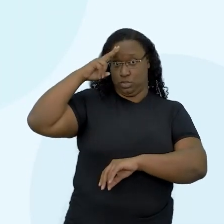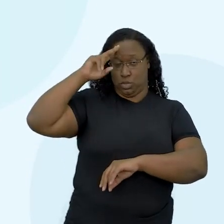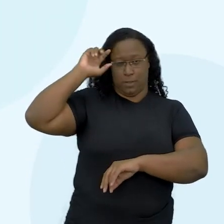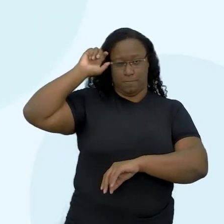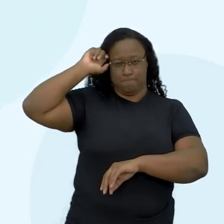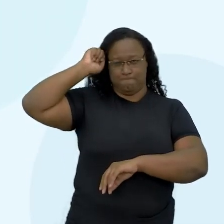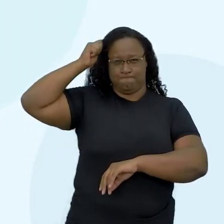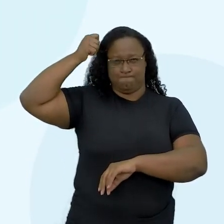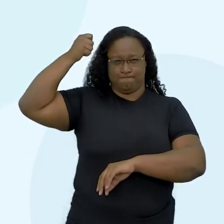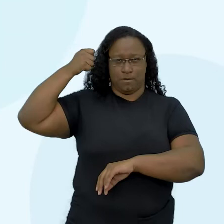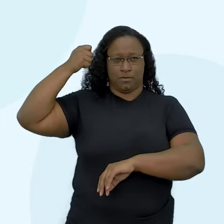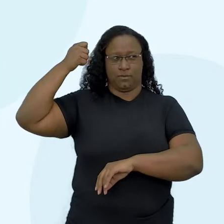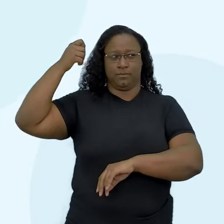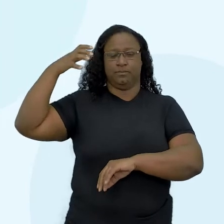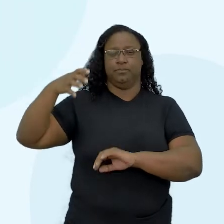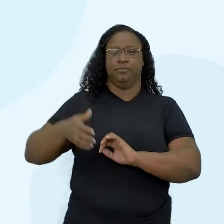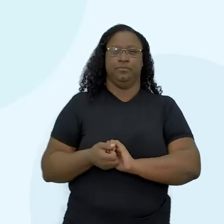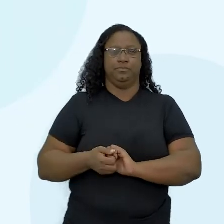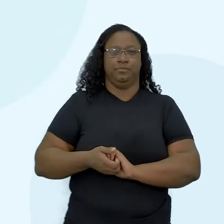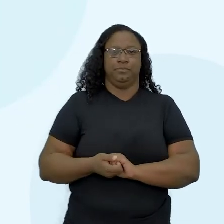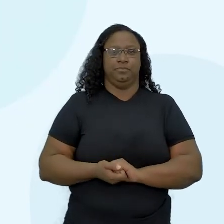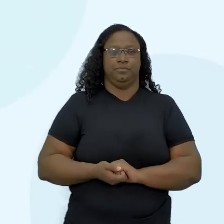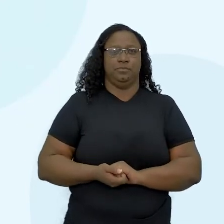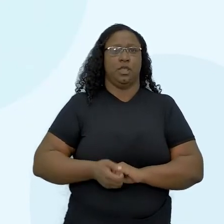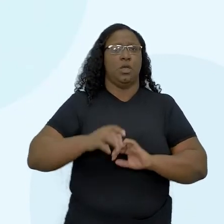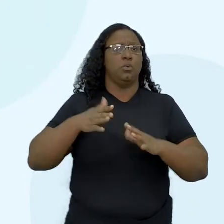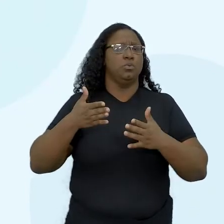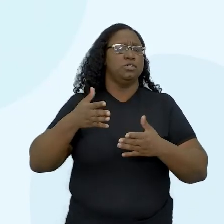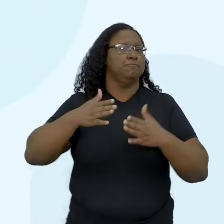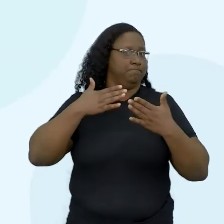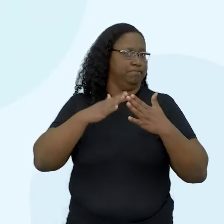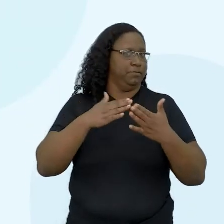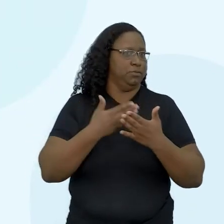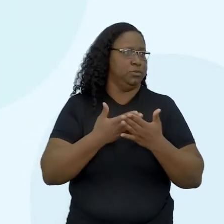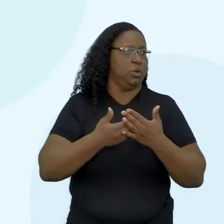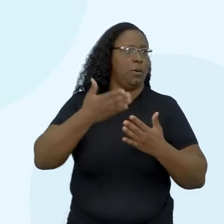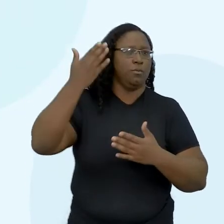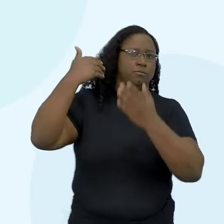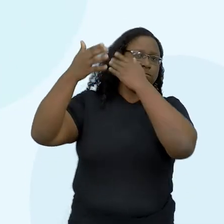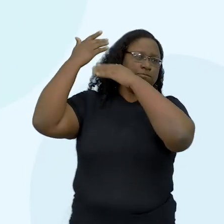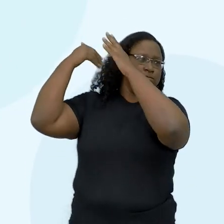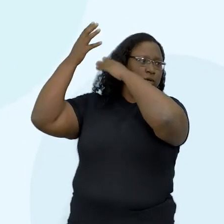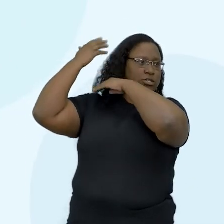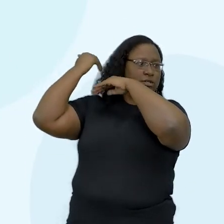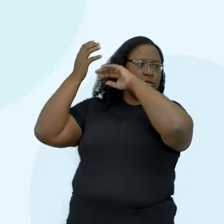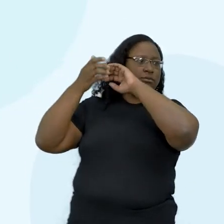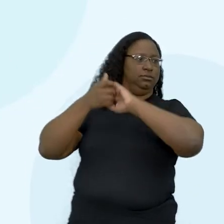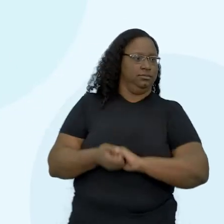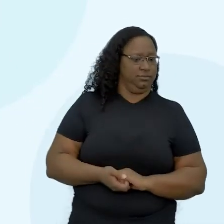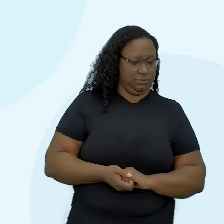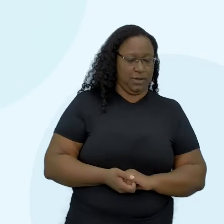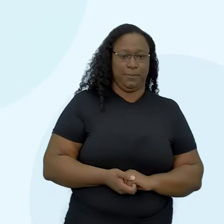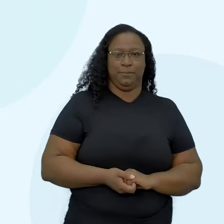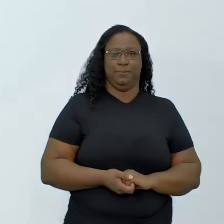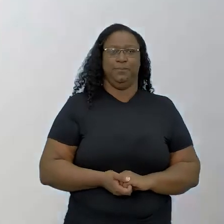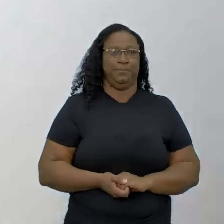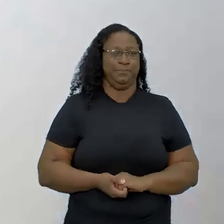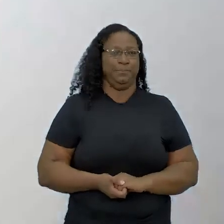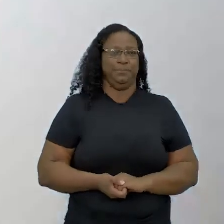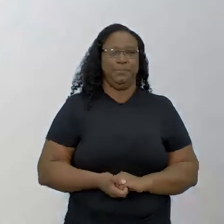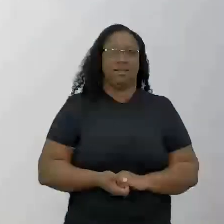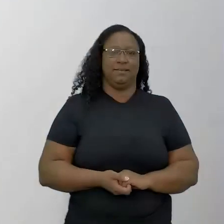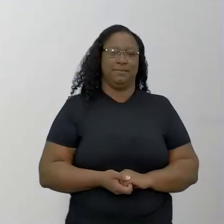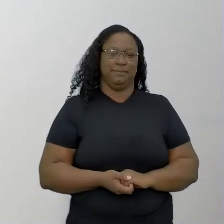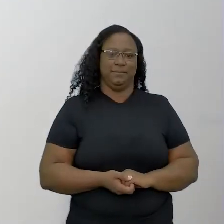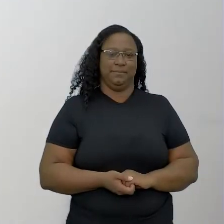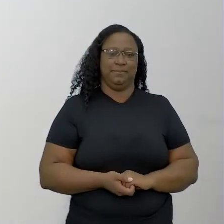Pri, rapidinho, vamos ser sinceros aqui. Quando você estudou lá na sua adolescência, que não é tão tardia assim, né? A Pri é uma